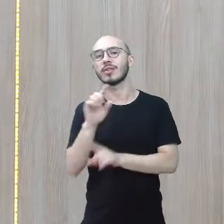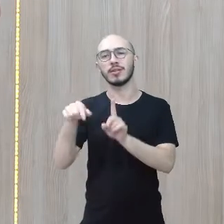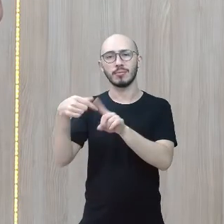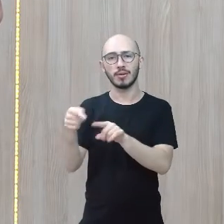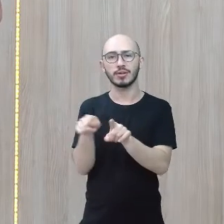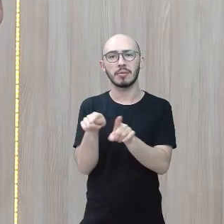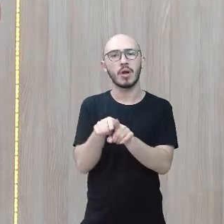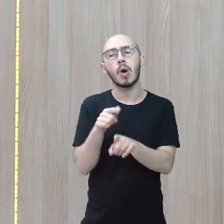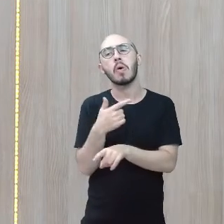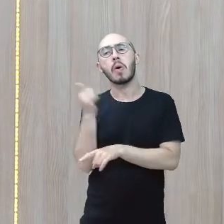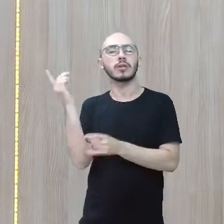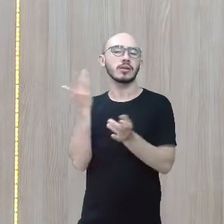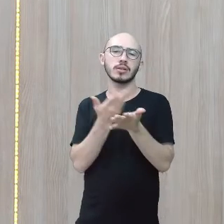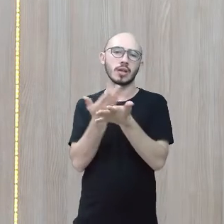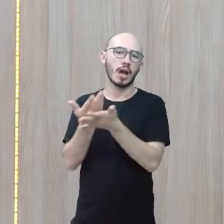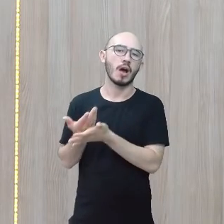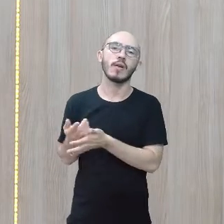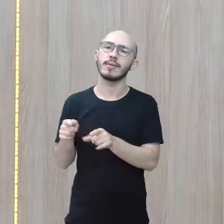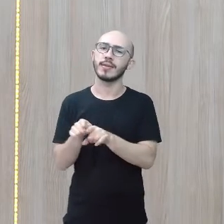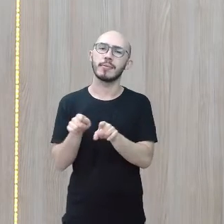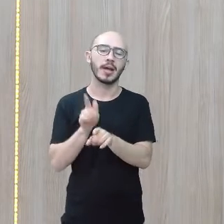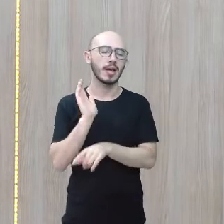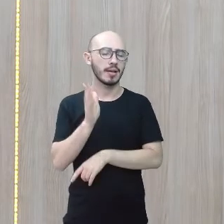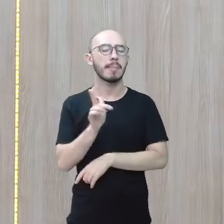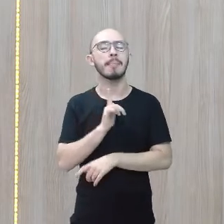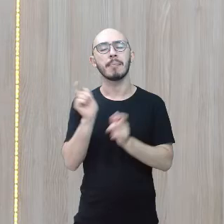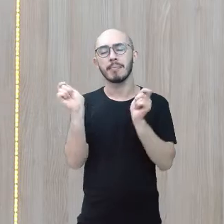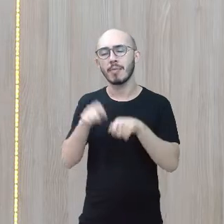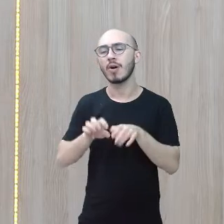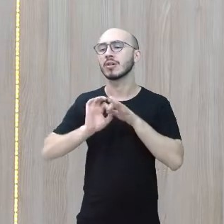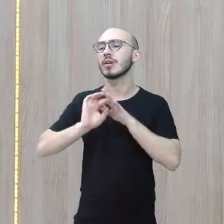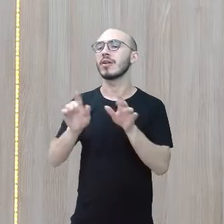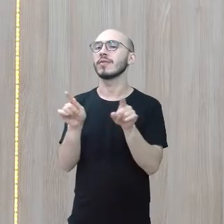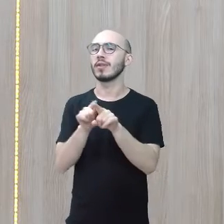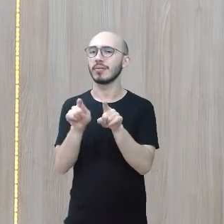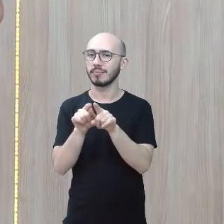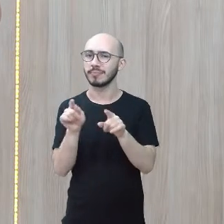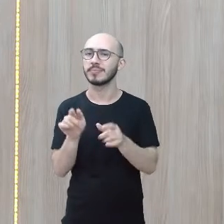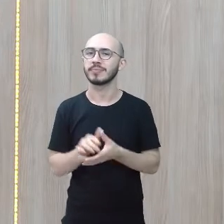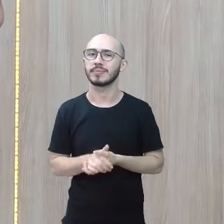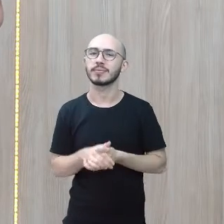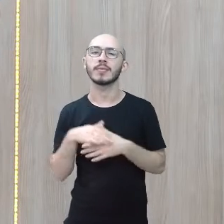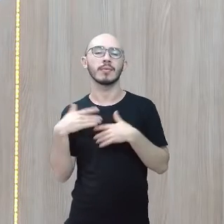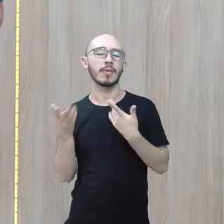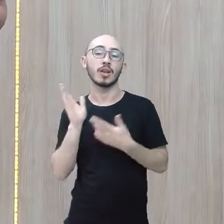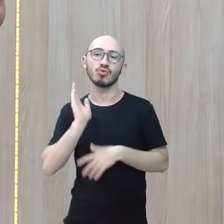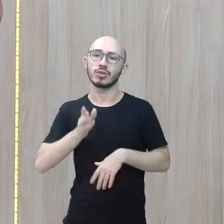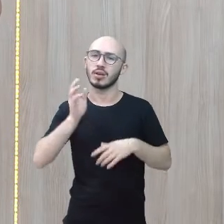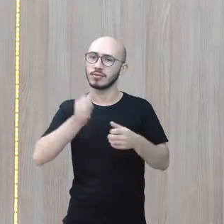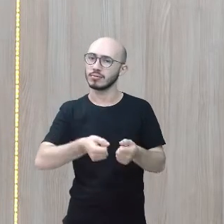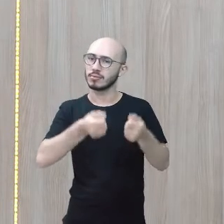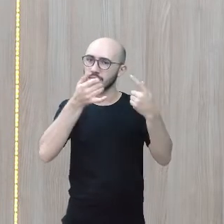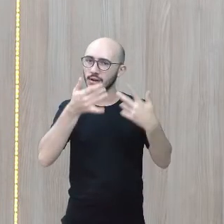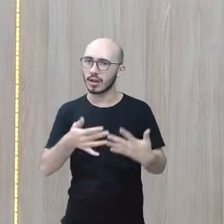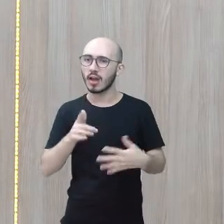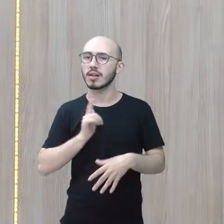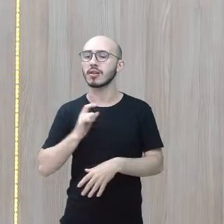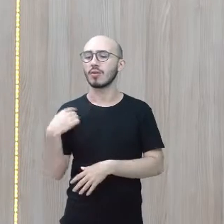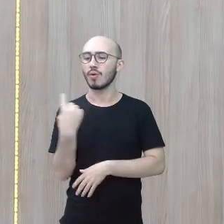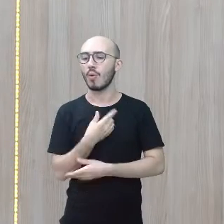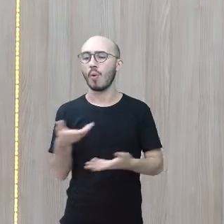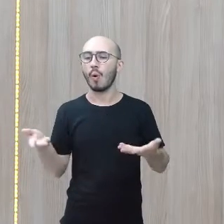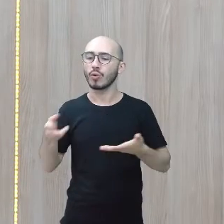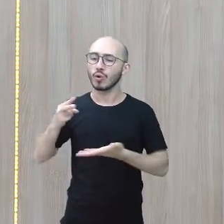de outras situações, né, de outros vídeos que a gente tem dos conteúdos anteriores. Como eu falei aqui, a gente está dando